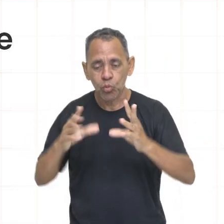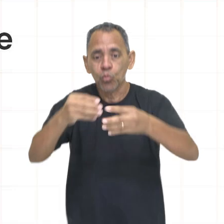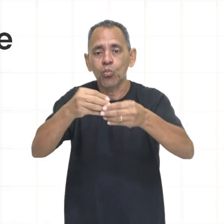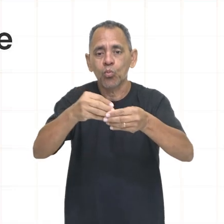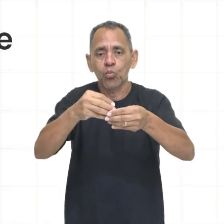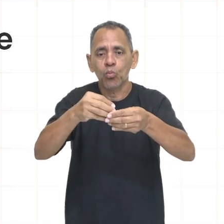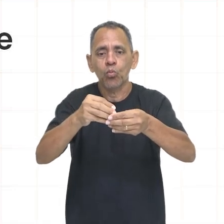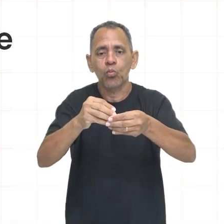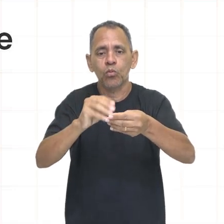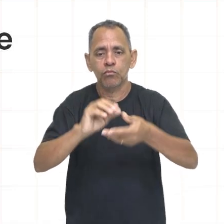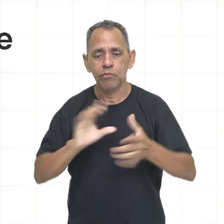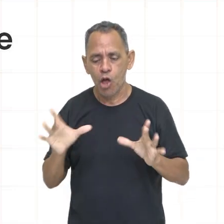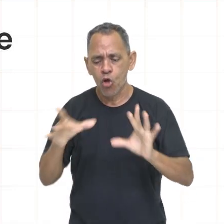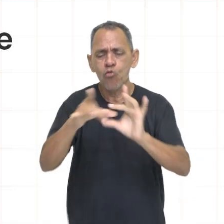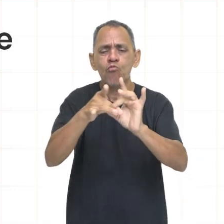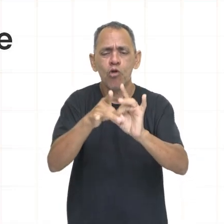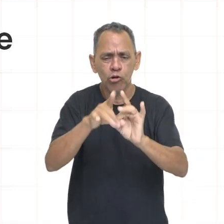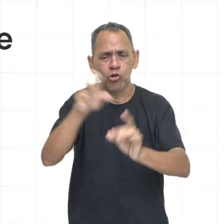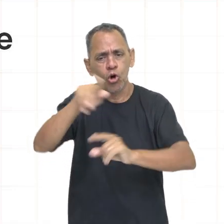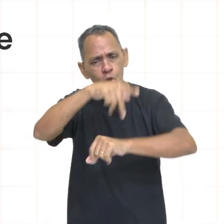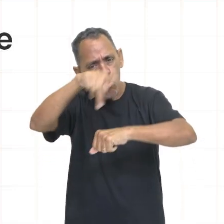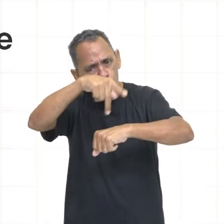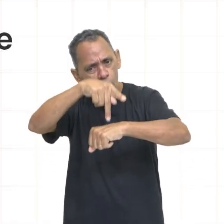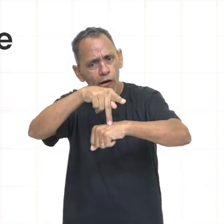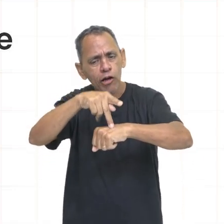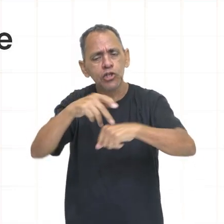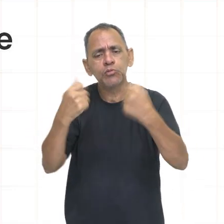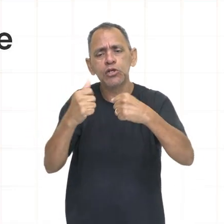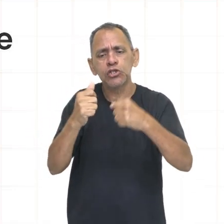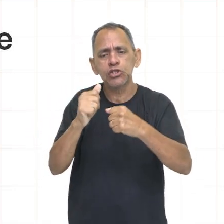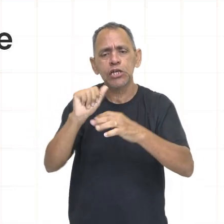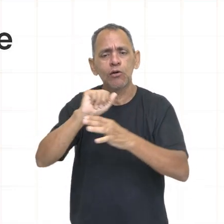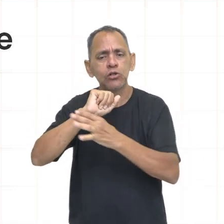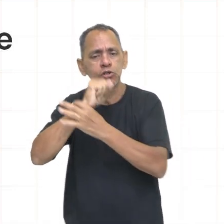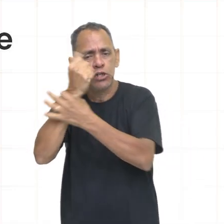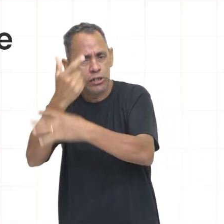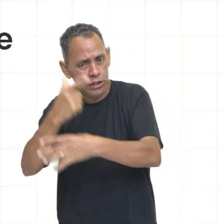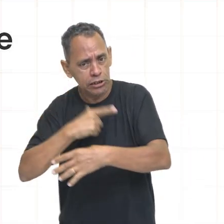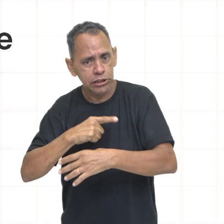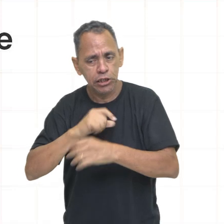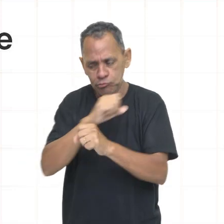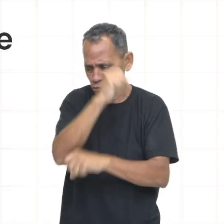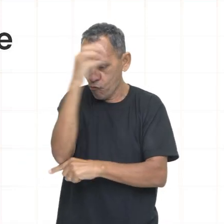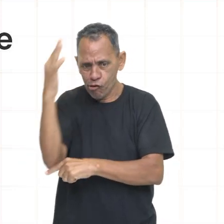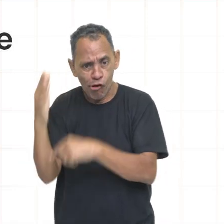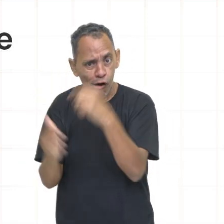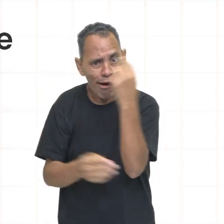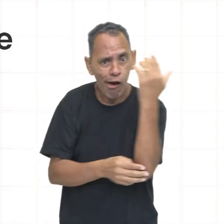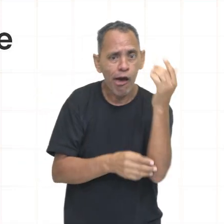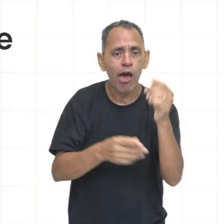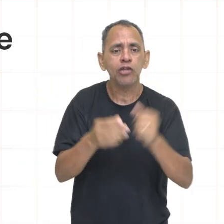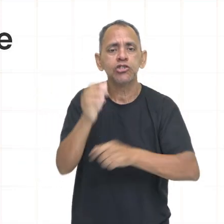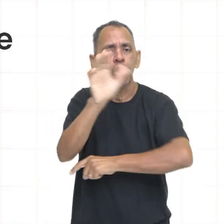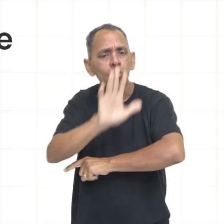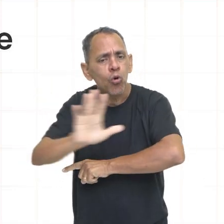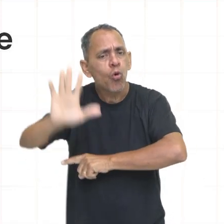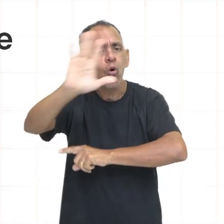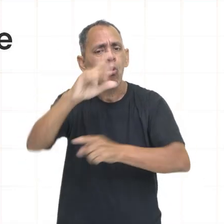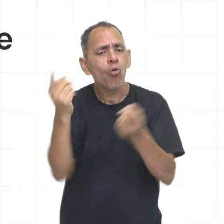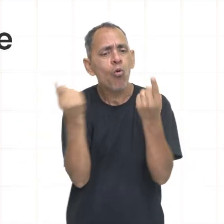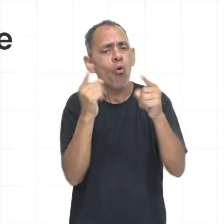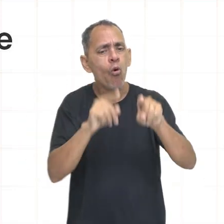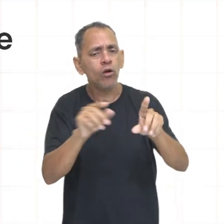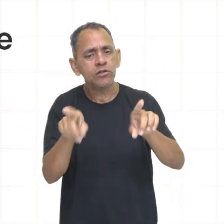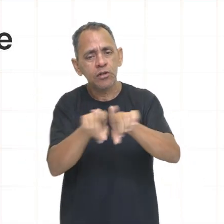disso, é preciso proteger a floresta contra a internacionalização. Em 1966,